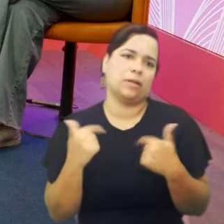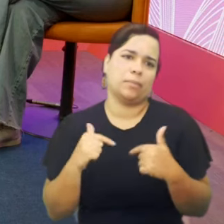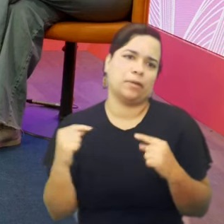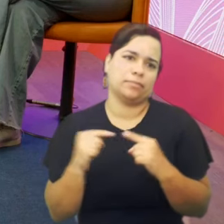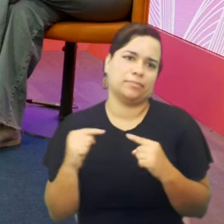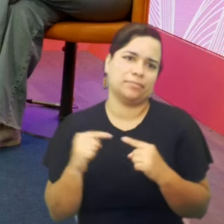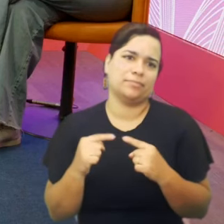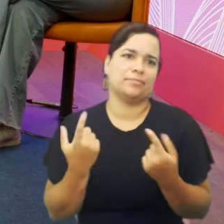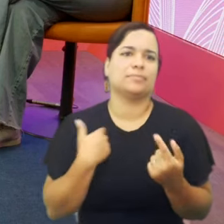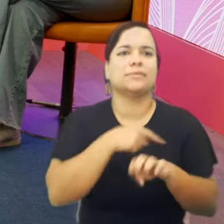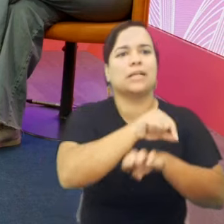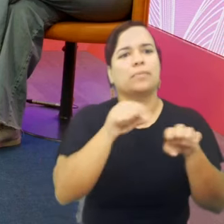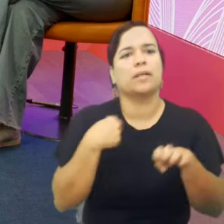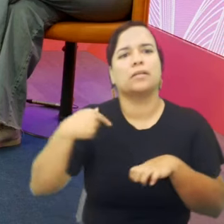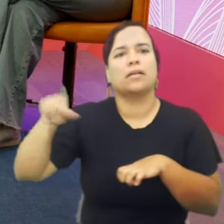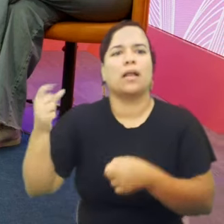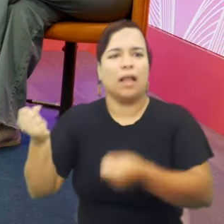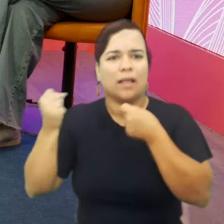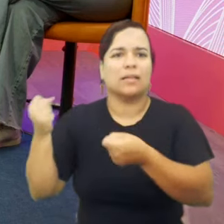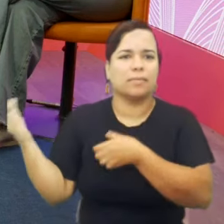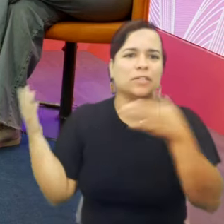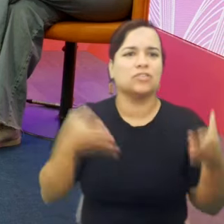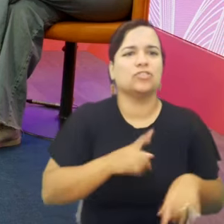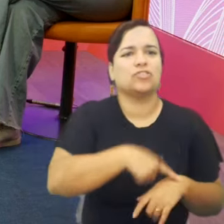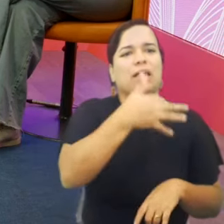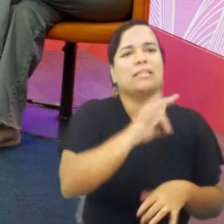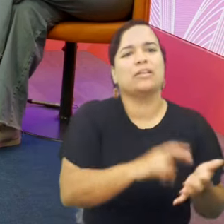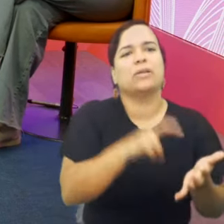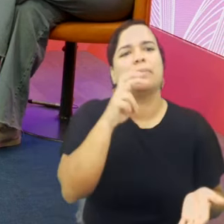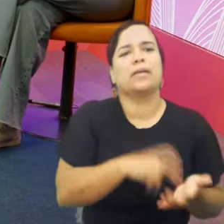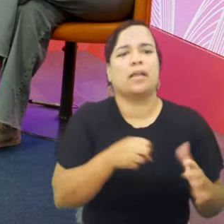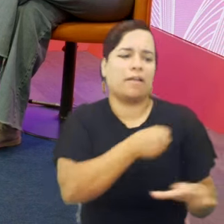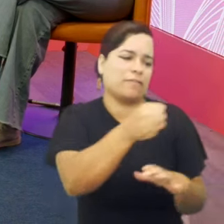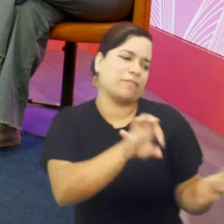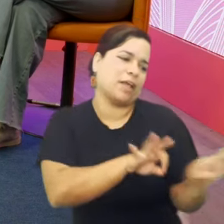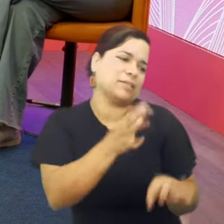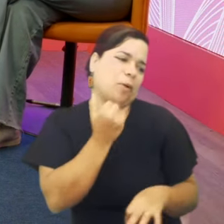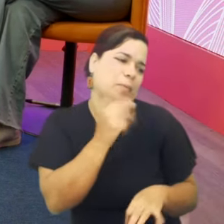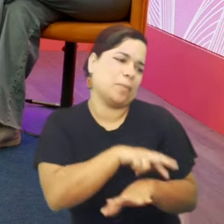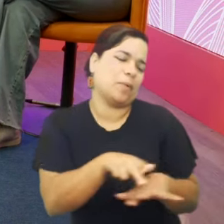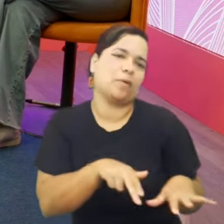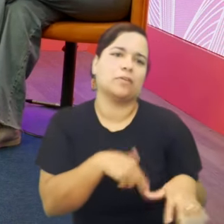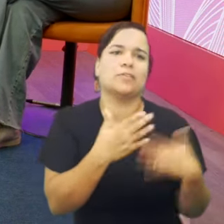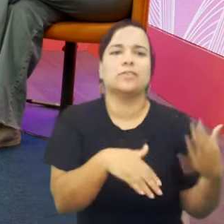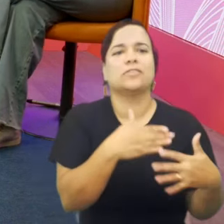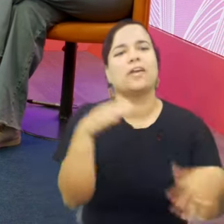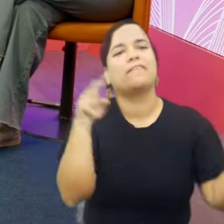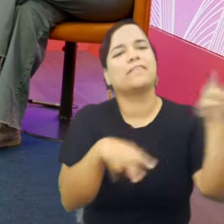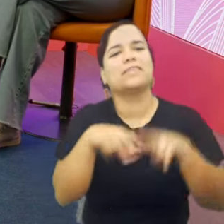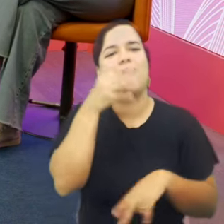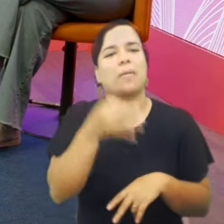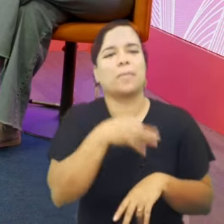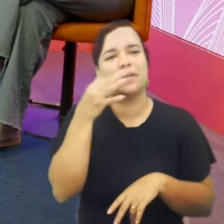a empreendedora, vai para a academia, chega às 10, vai levar o filho na escola, faz almoço. É a visão,